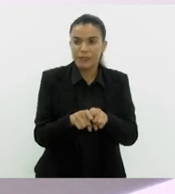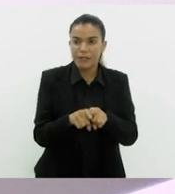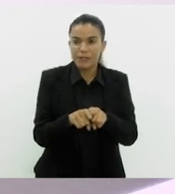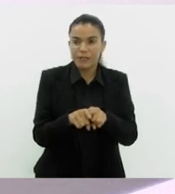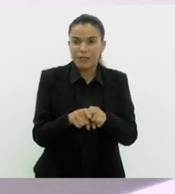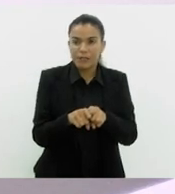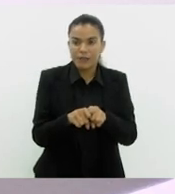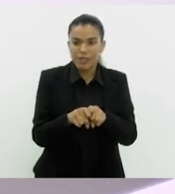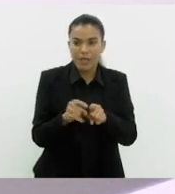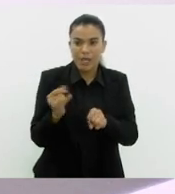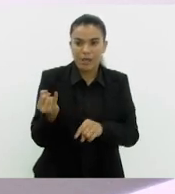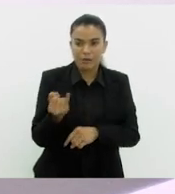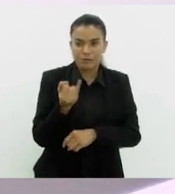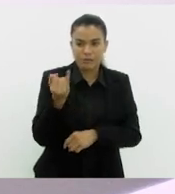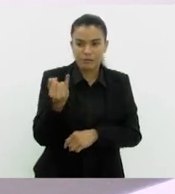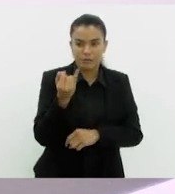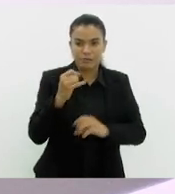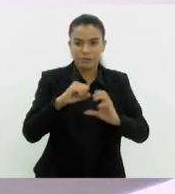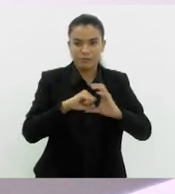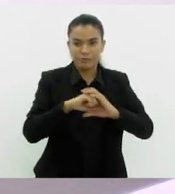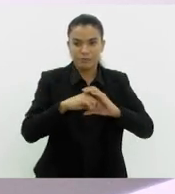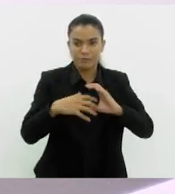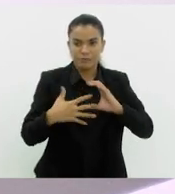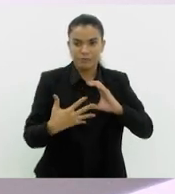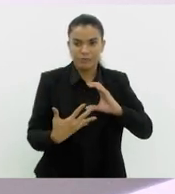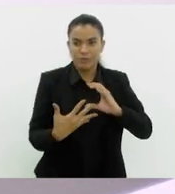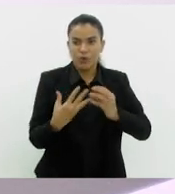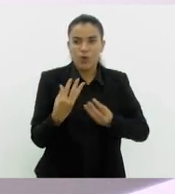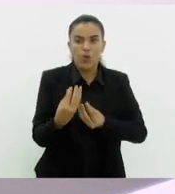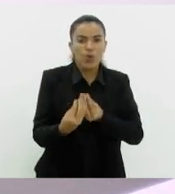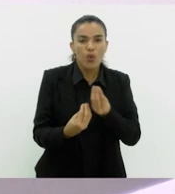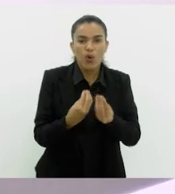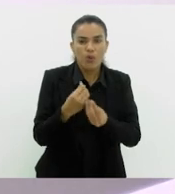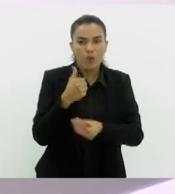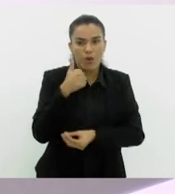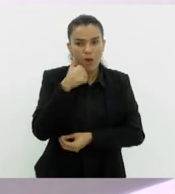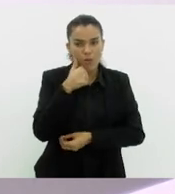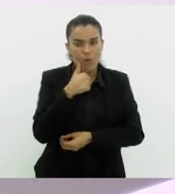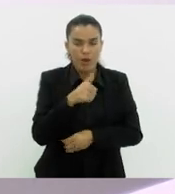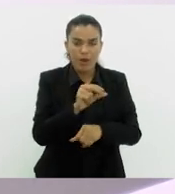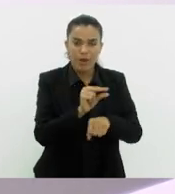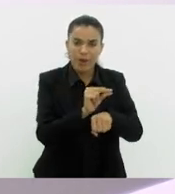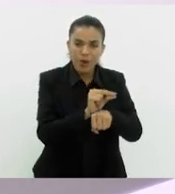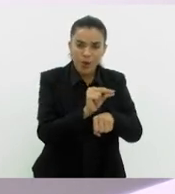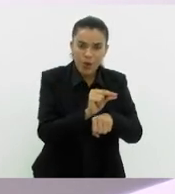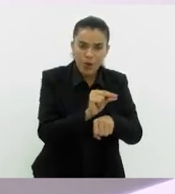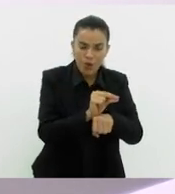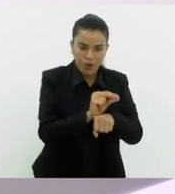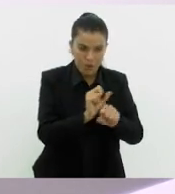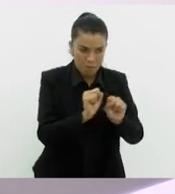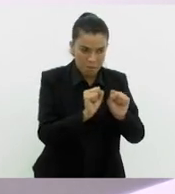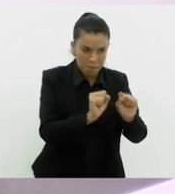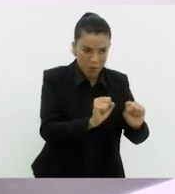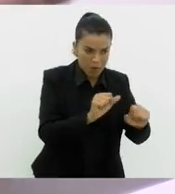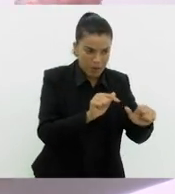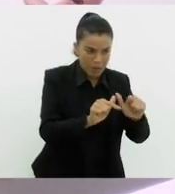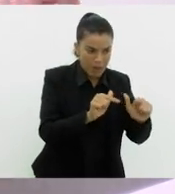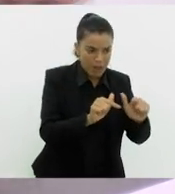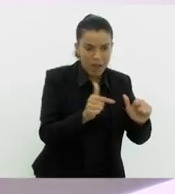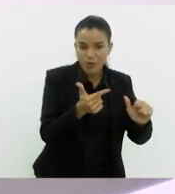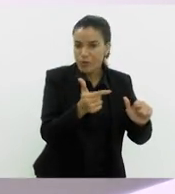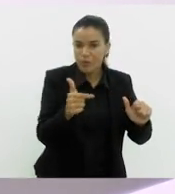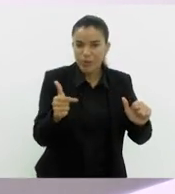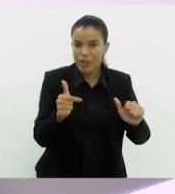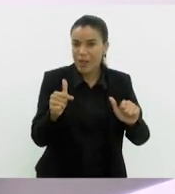todos esses aspectos que a gente tem aqui, como essa mulher que cuida pode trabalhar se ela não tem uma